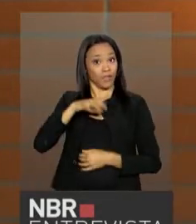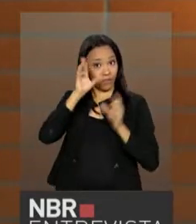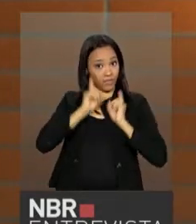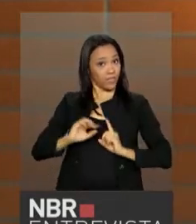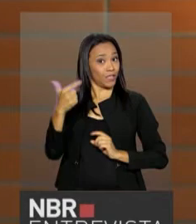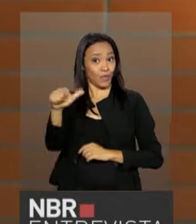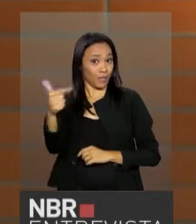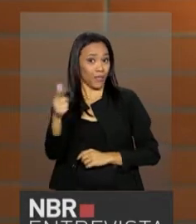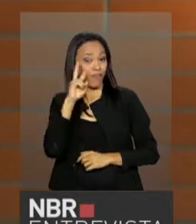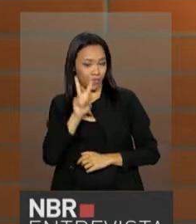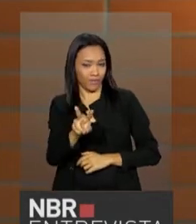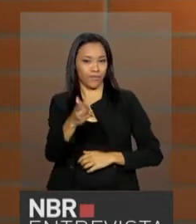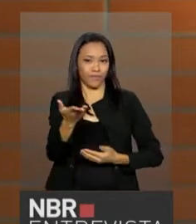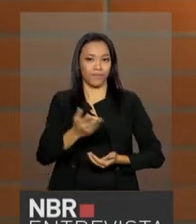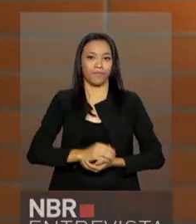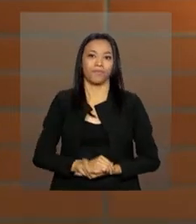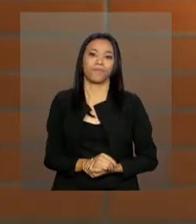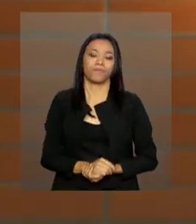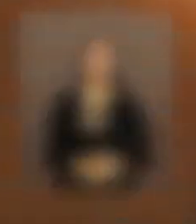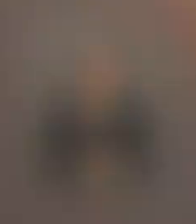e sem deficiência. Vamos conferir.